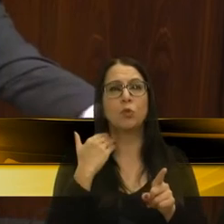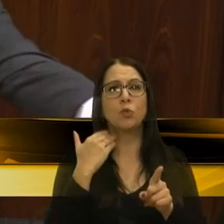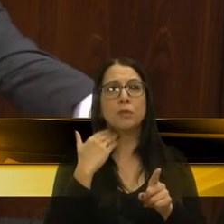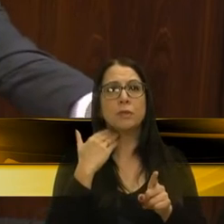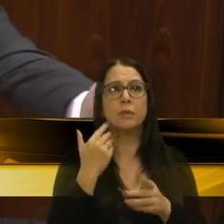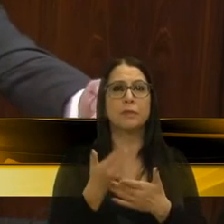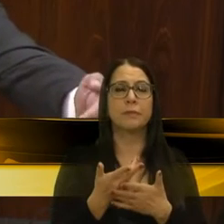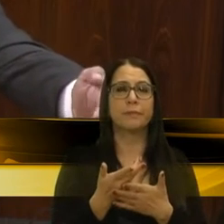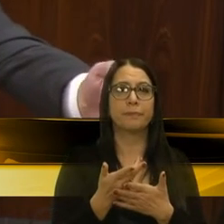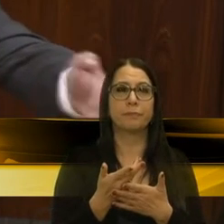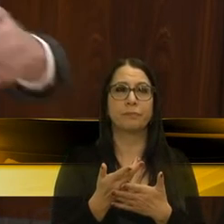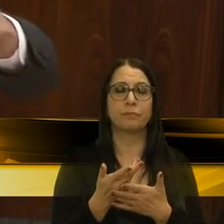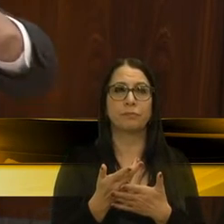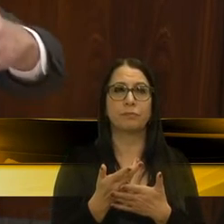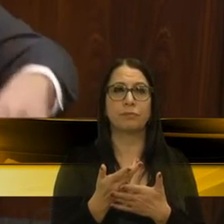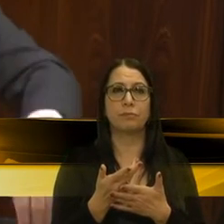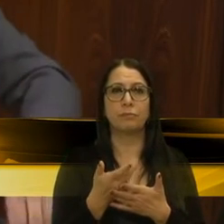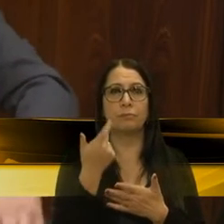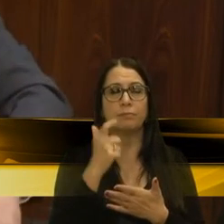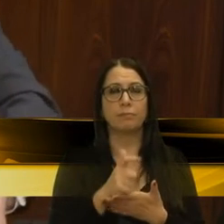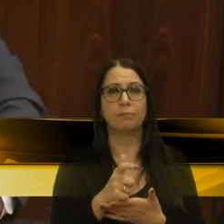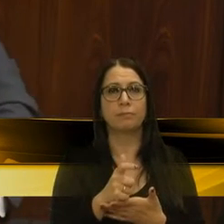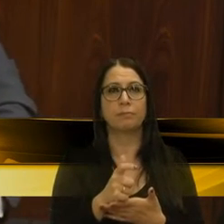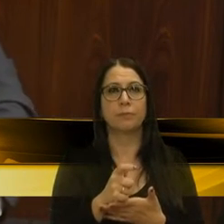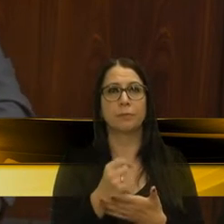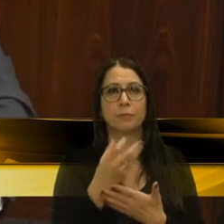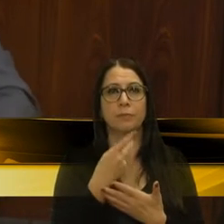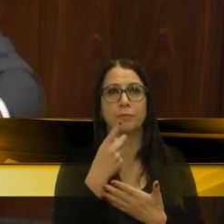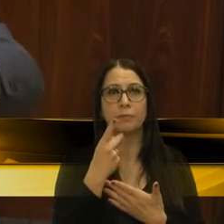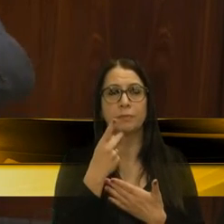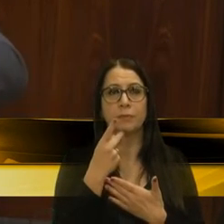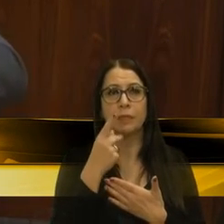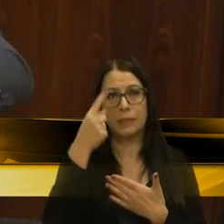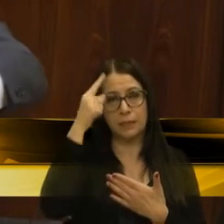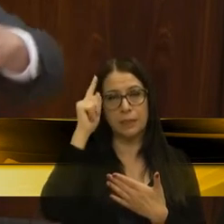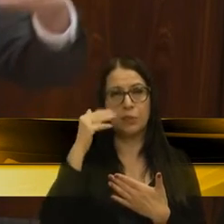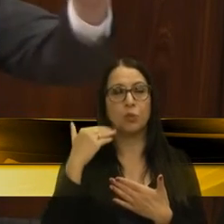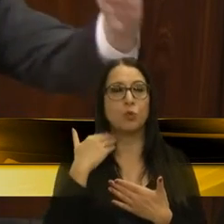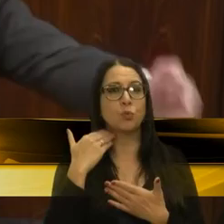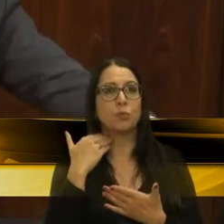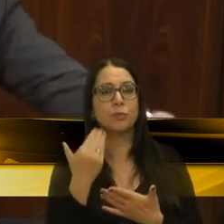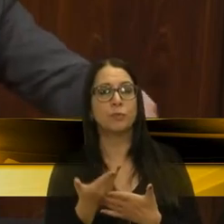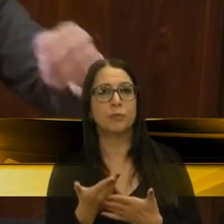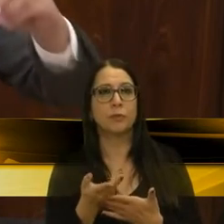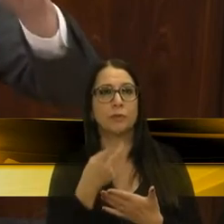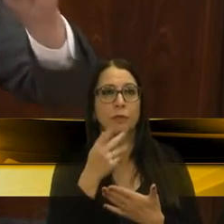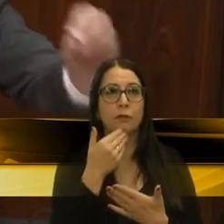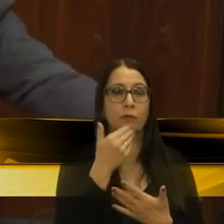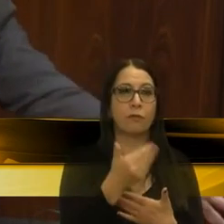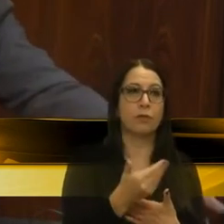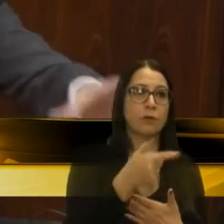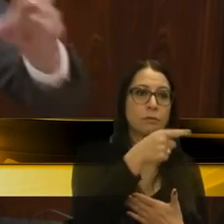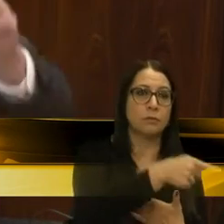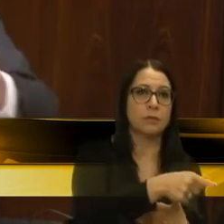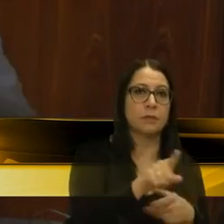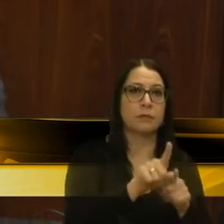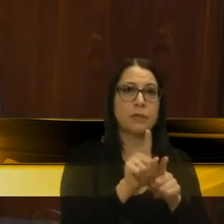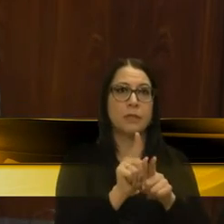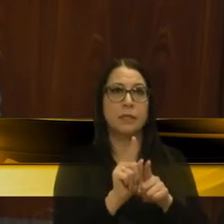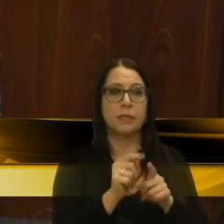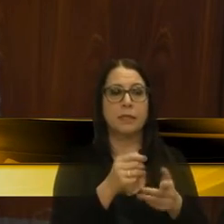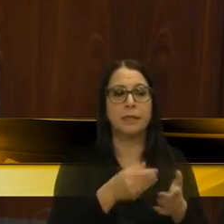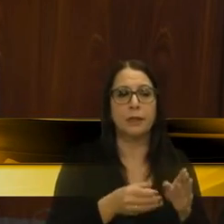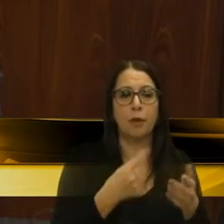jogar no acho que foi muito boa essa colocação da ideia do juiz que joga a favor do time, vai lá no vestiário, dá